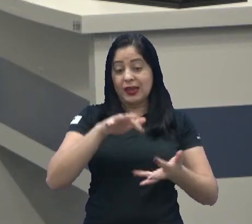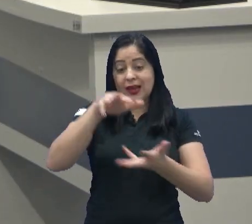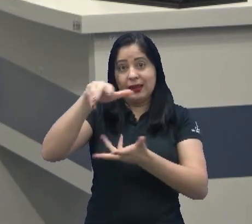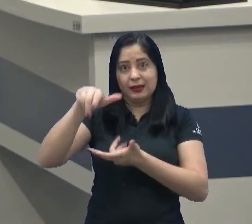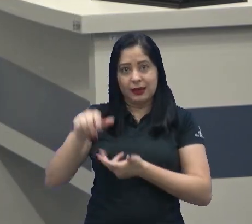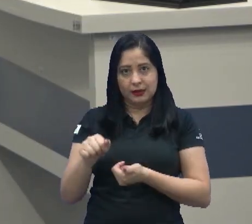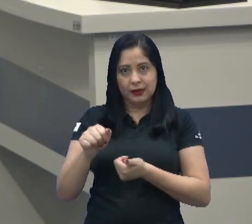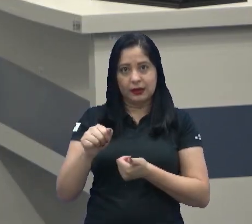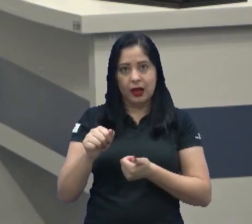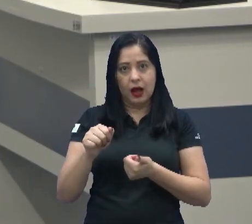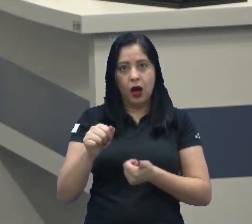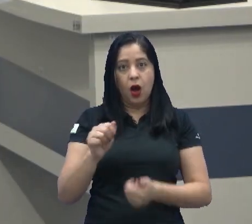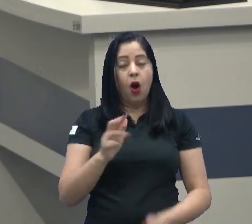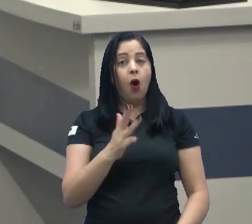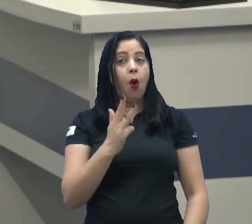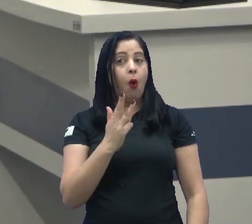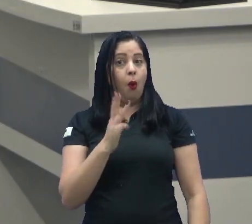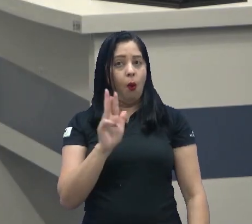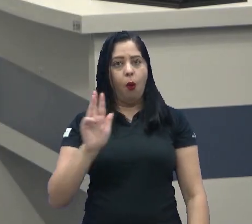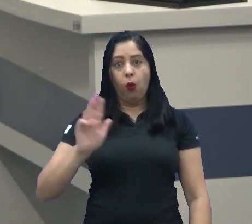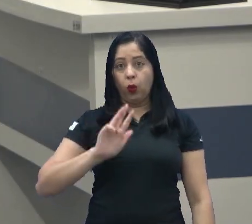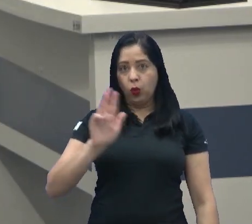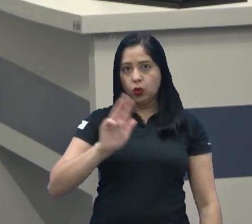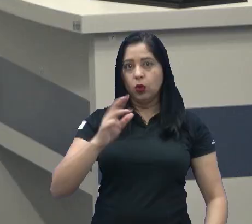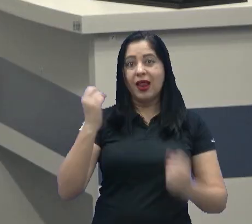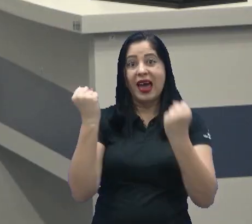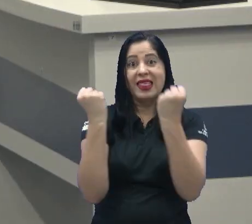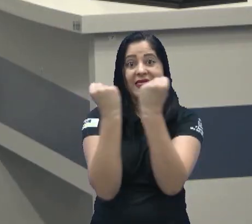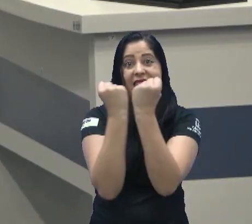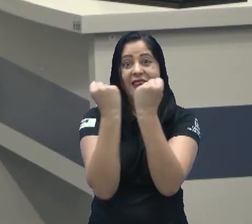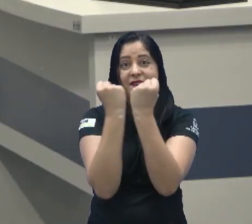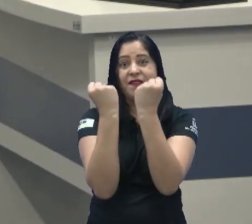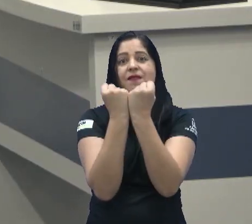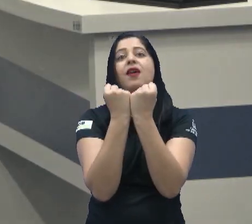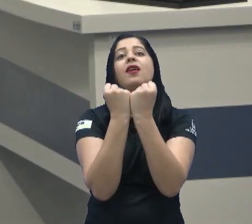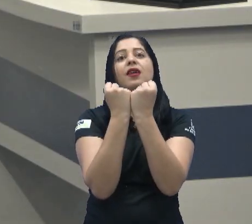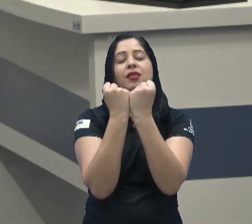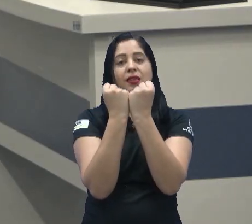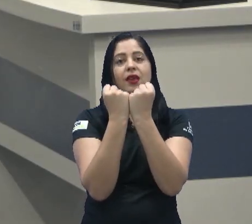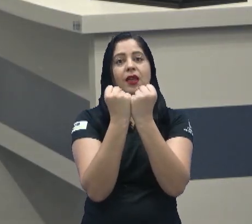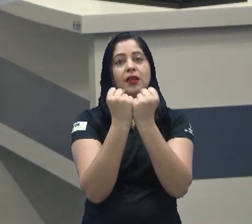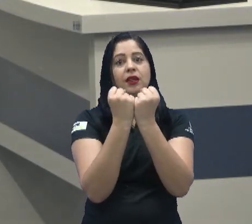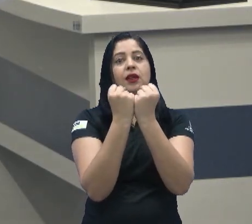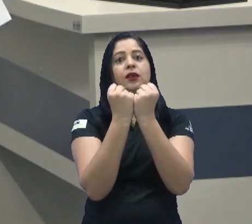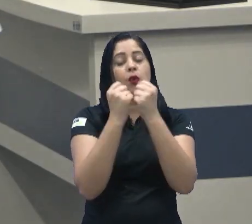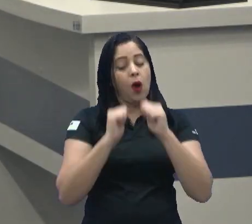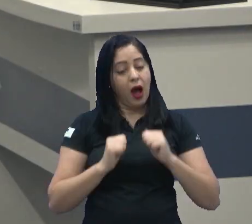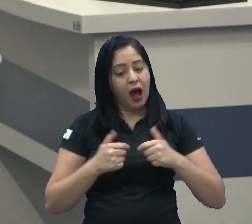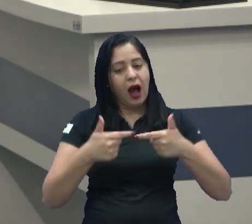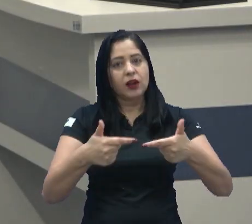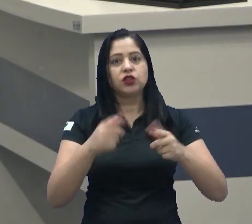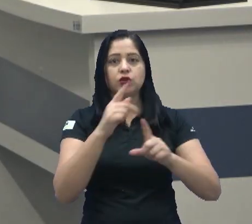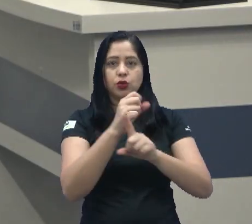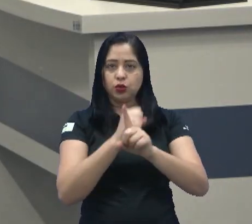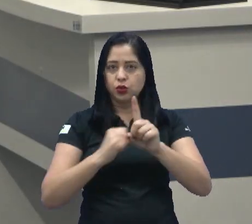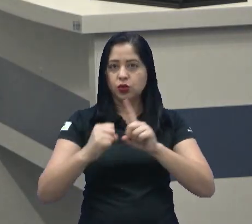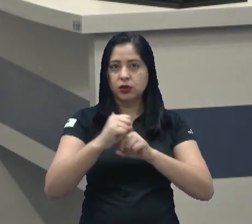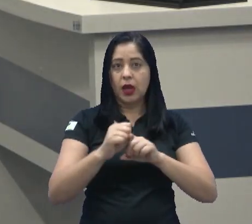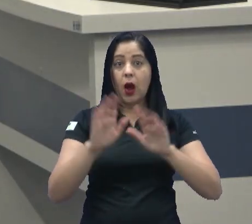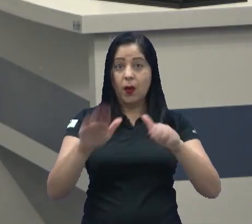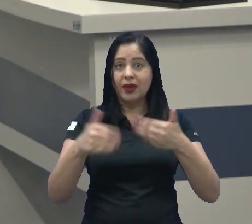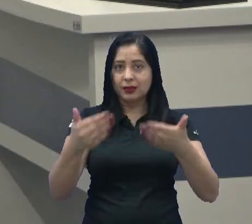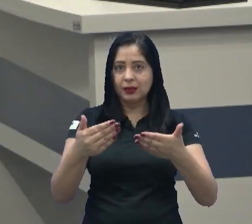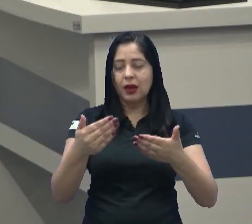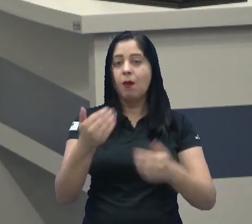está fazendo das políticas sociais, e nós gostaríamos que essa casa votasse favorável a